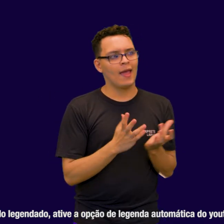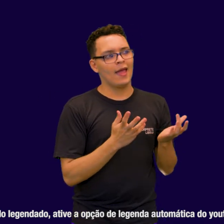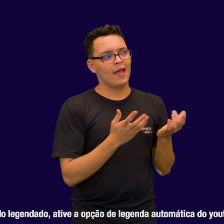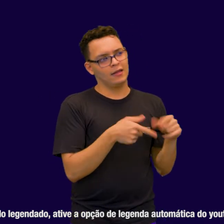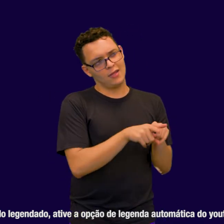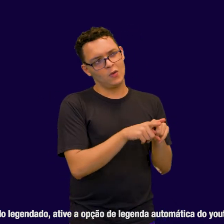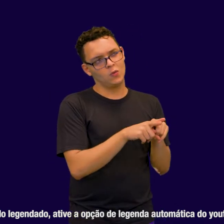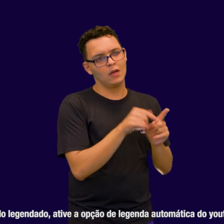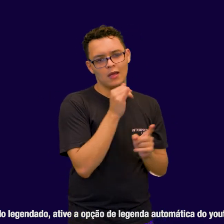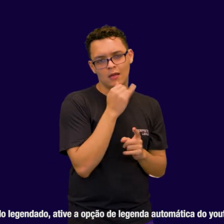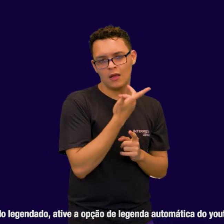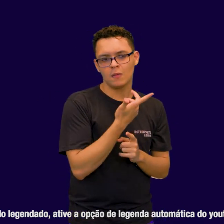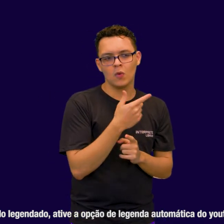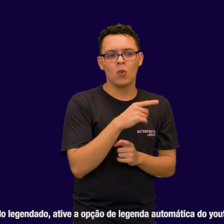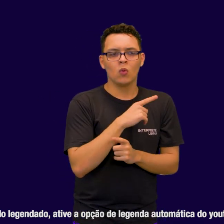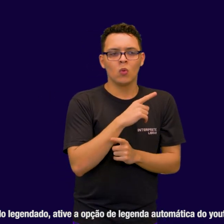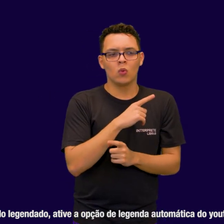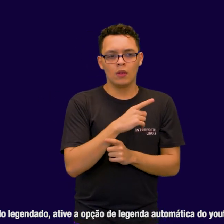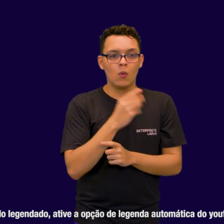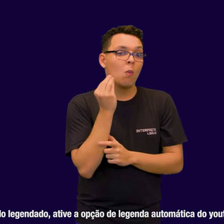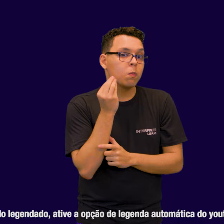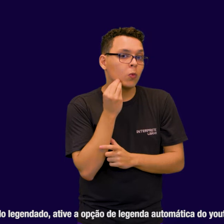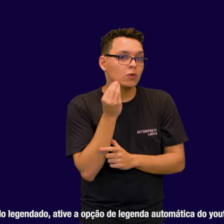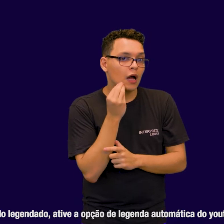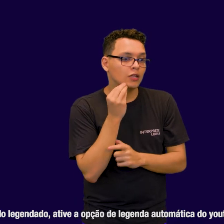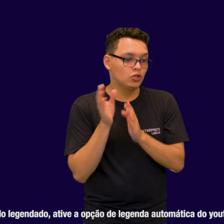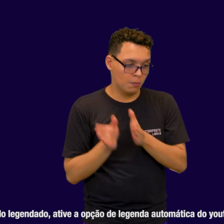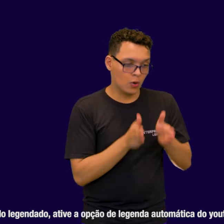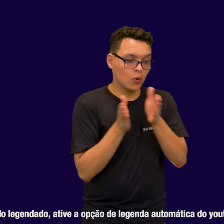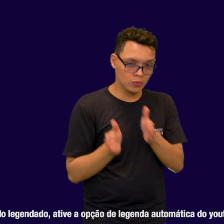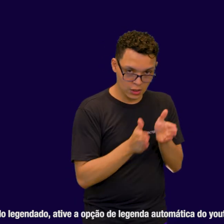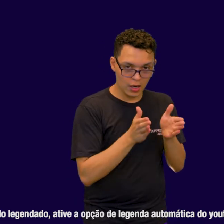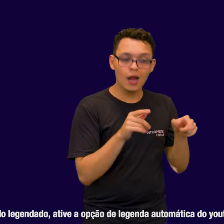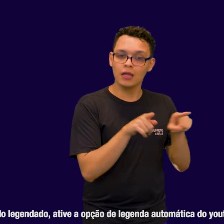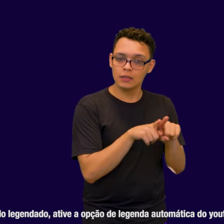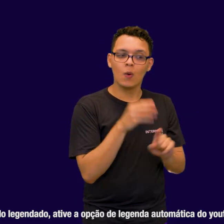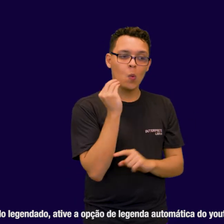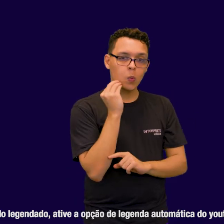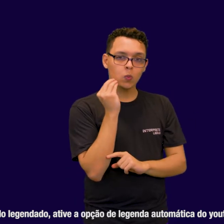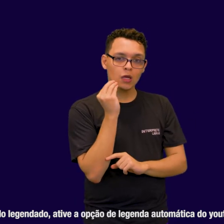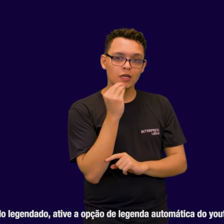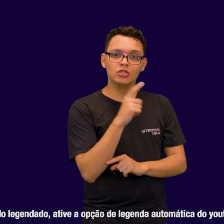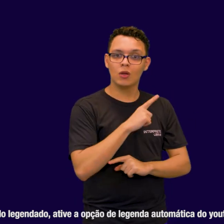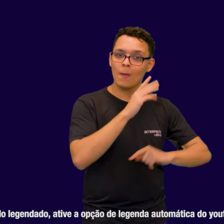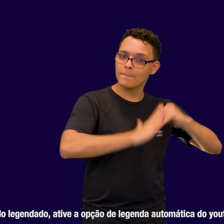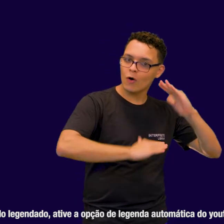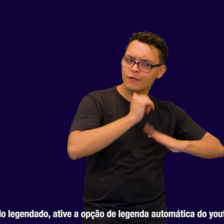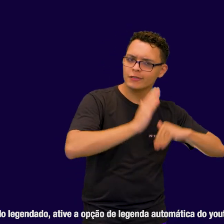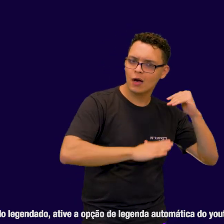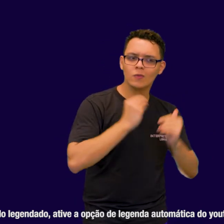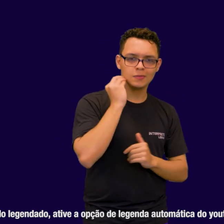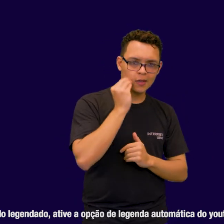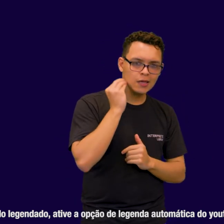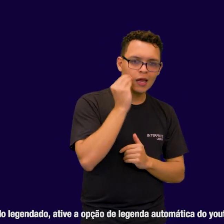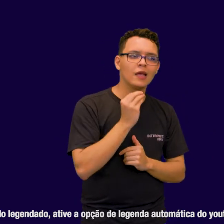gente tem aí também uma opção não só do mercado de produção, né, mas do mercado se tornar um especialista também, assim como você, que é